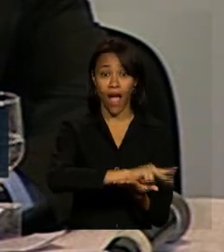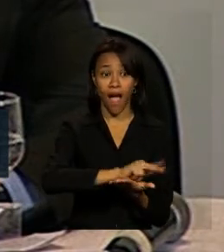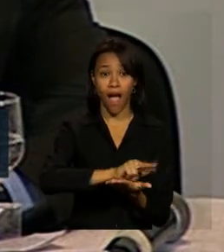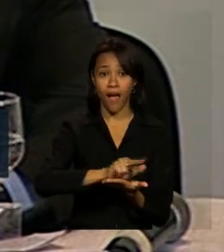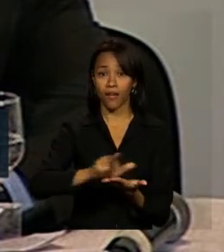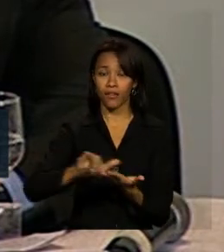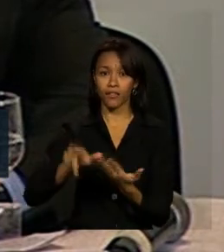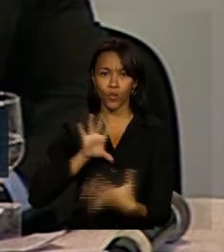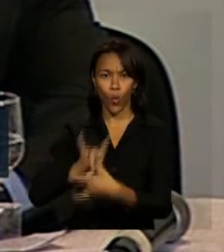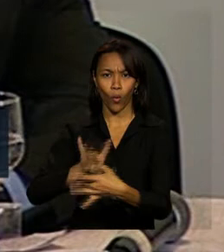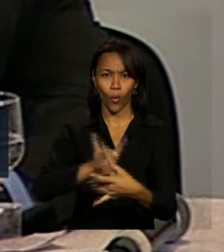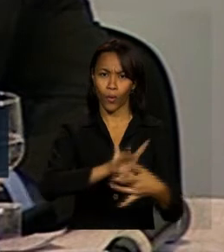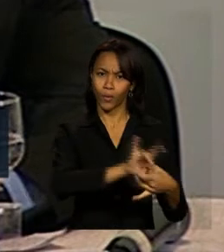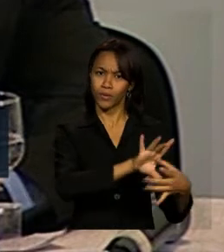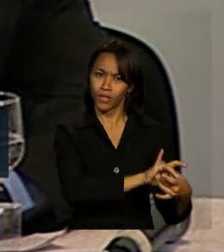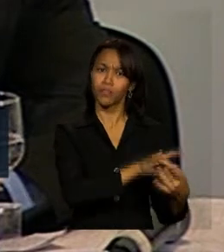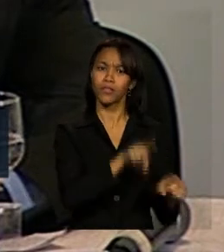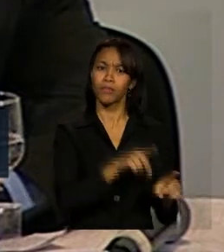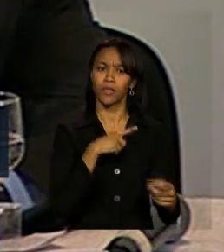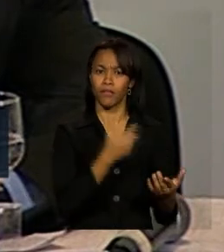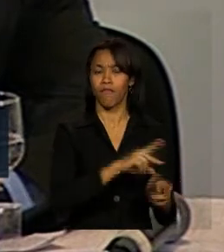da realidade e com múltiplos parceiros.